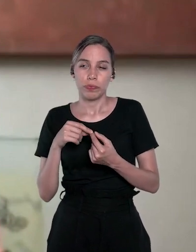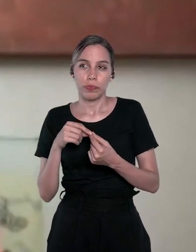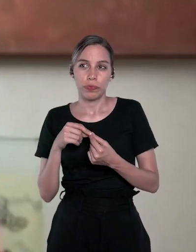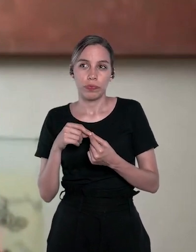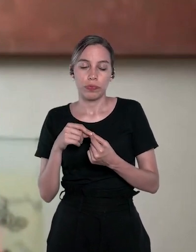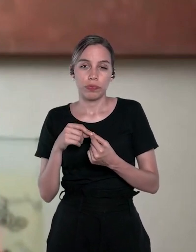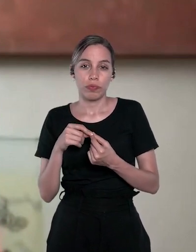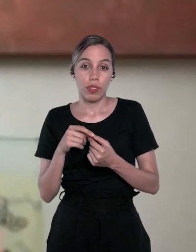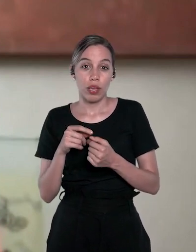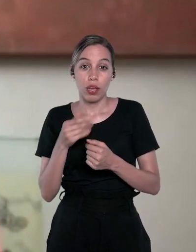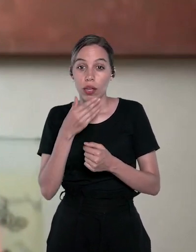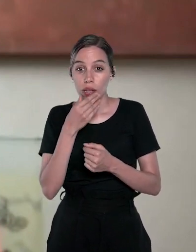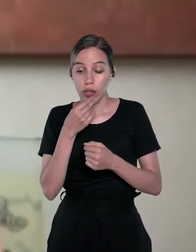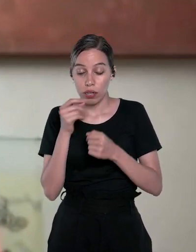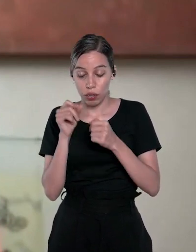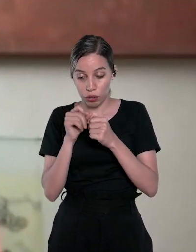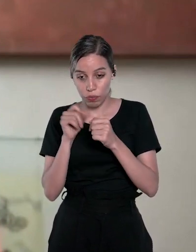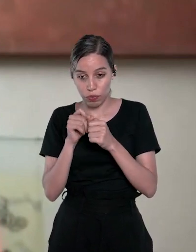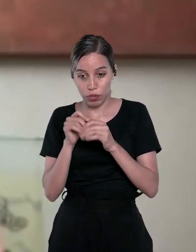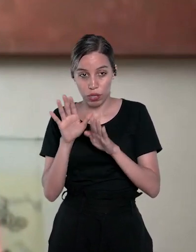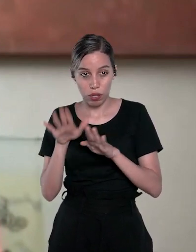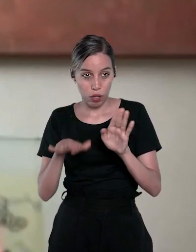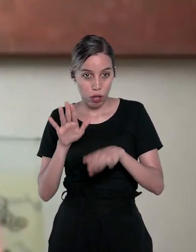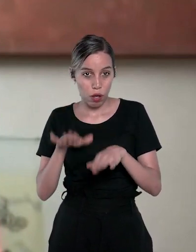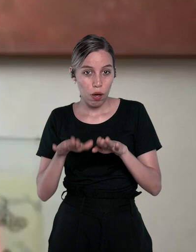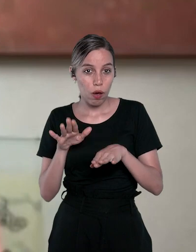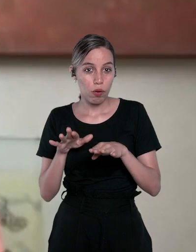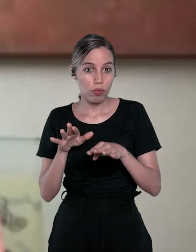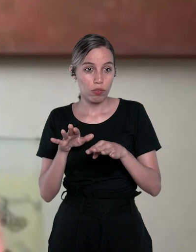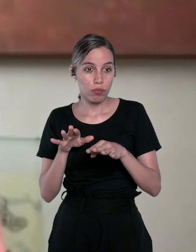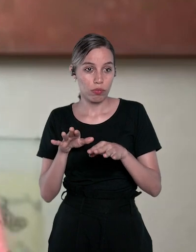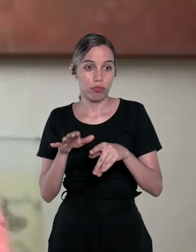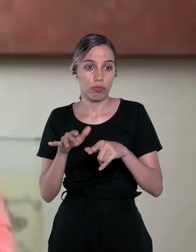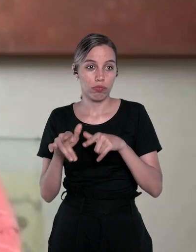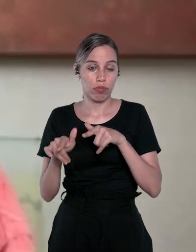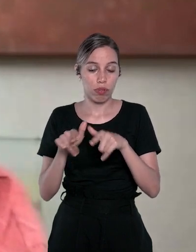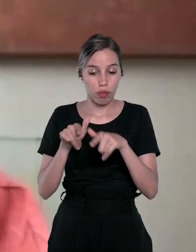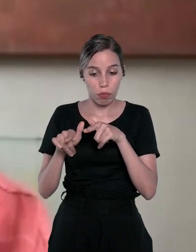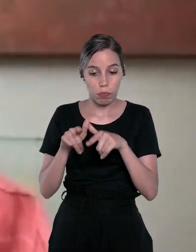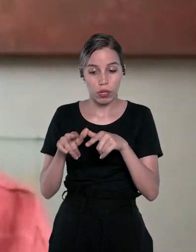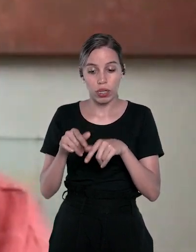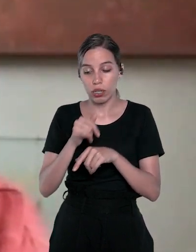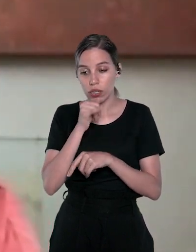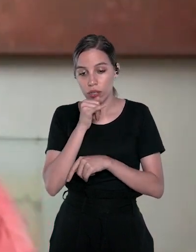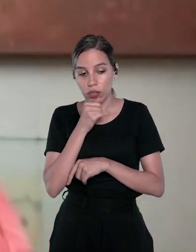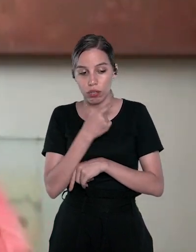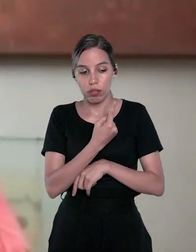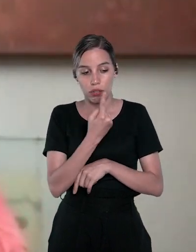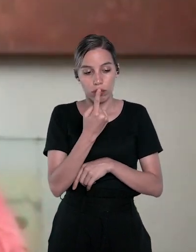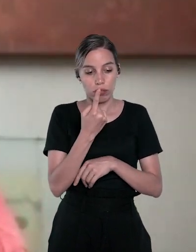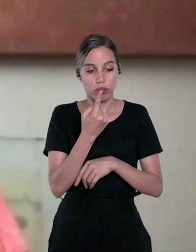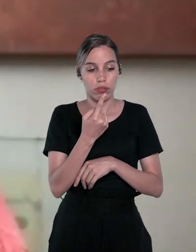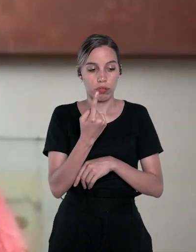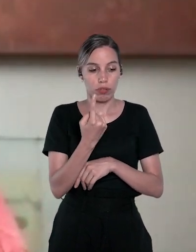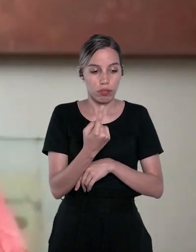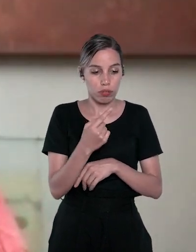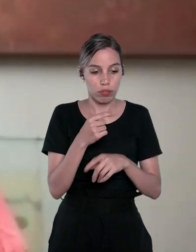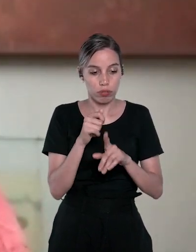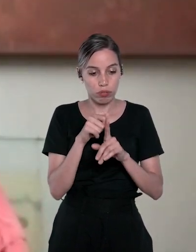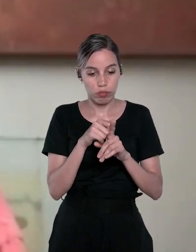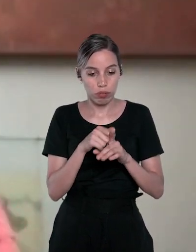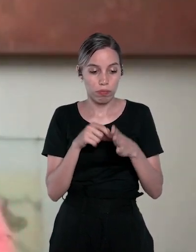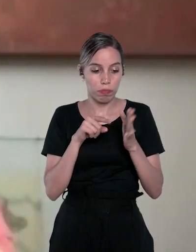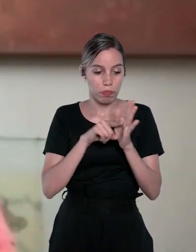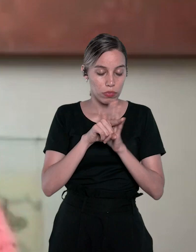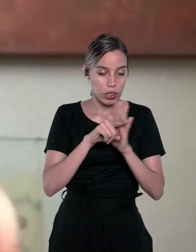Weidel, eles fizeram trabalhos sob encomenda, ficavam 6 meses fazendo uma pesquisa, viajando e